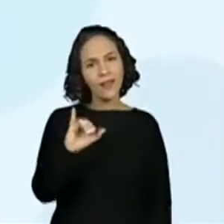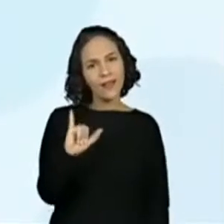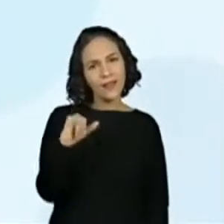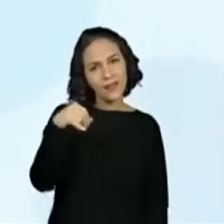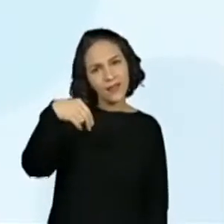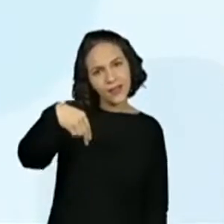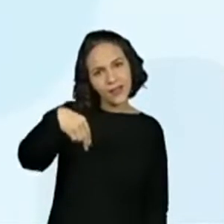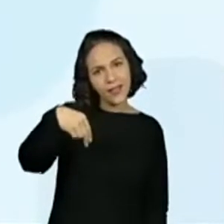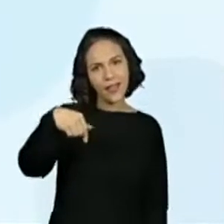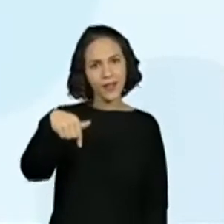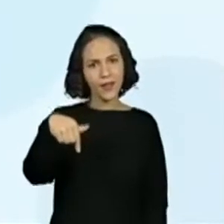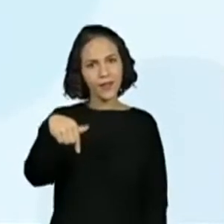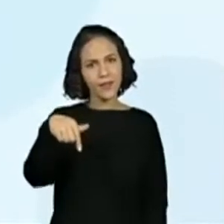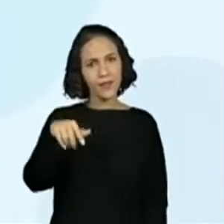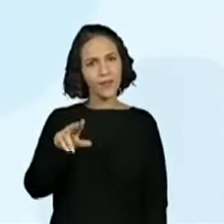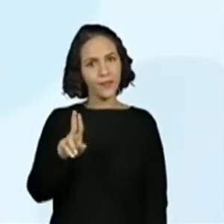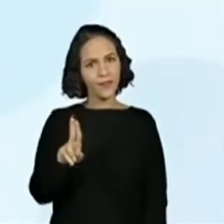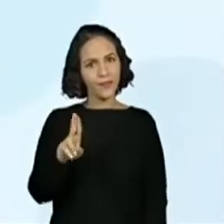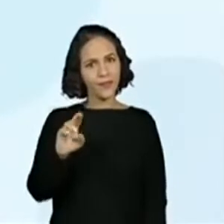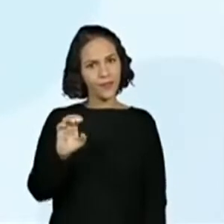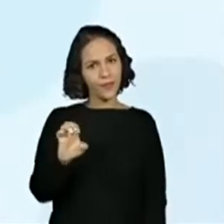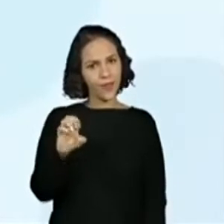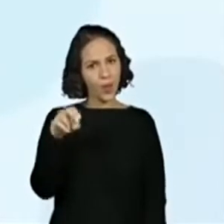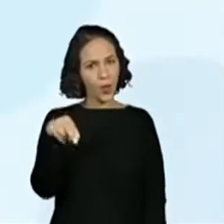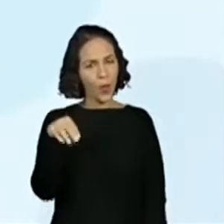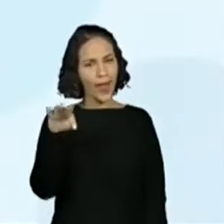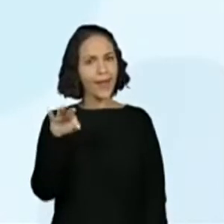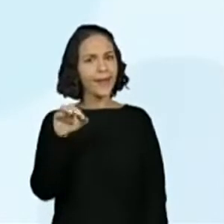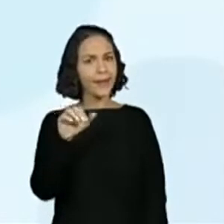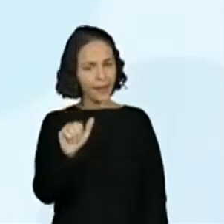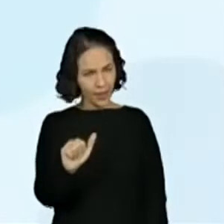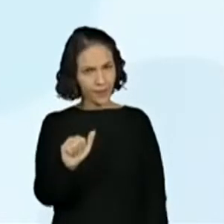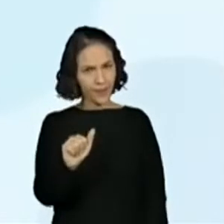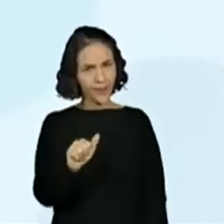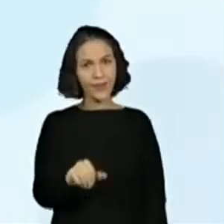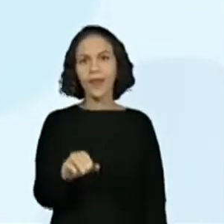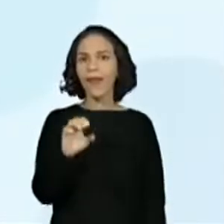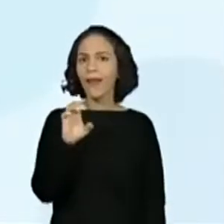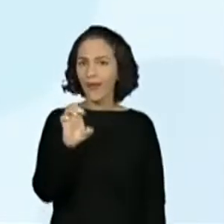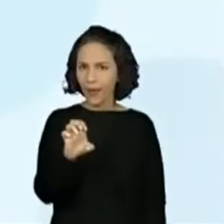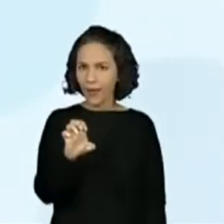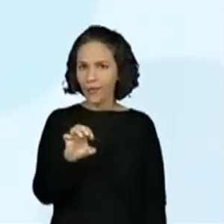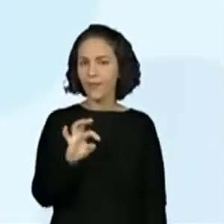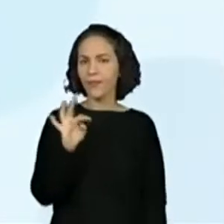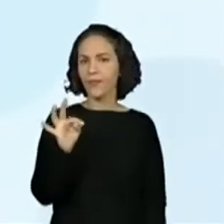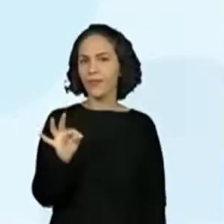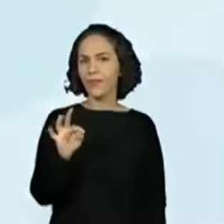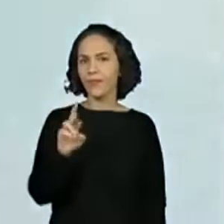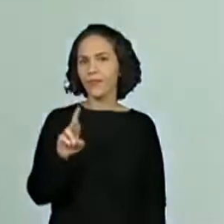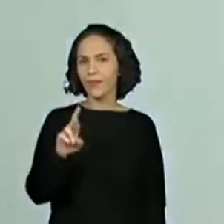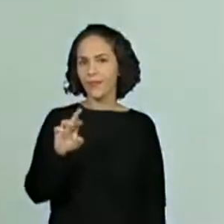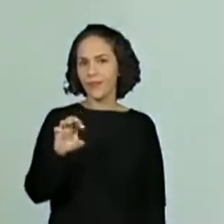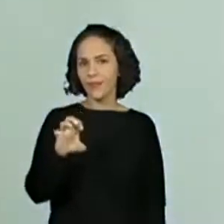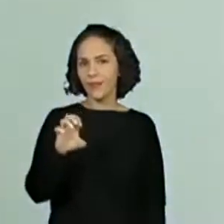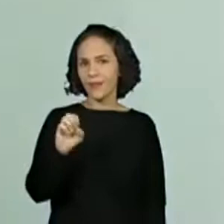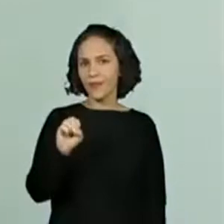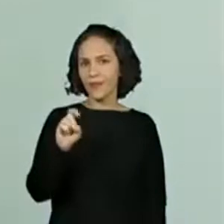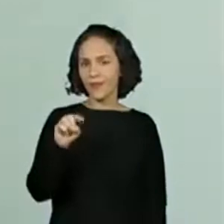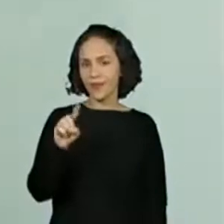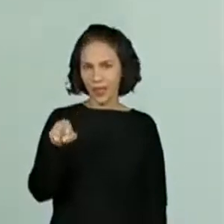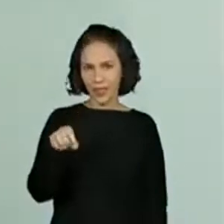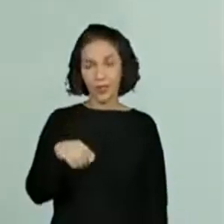53. Então, o 50 eu sei que é o 5 e o 0. Então, seria o 5 na dezena. Isso. E o 3 na